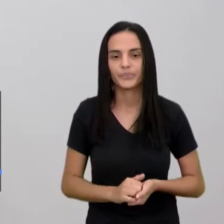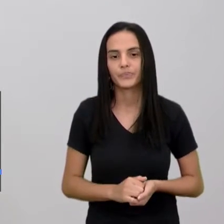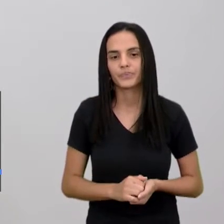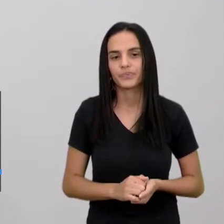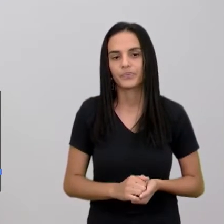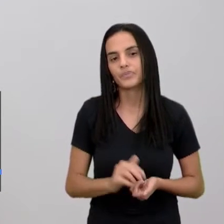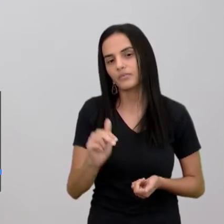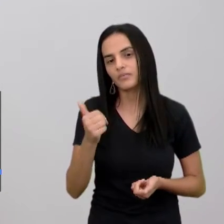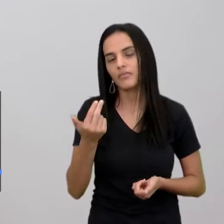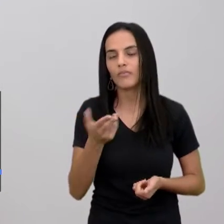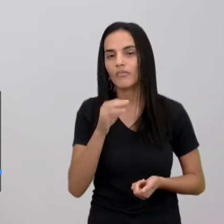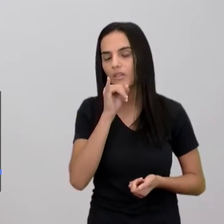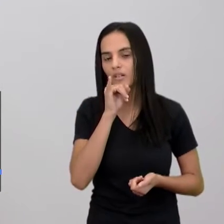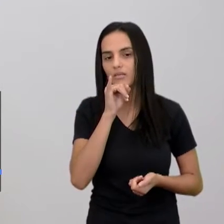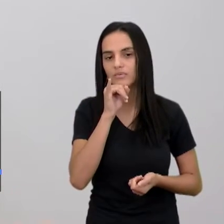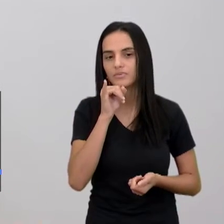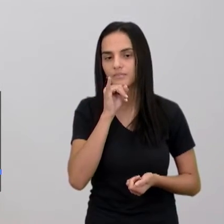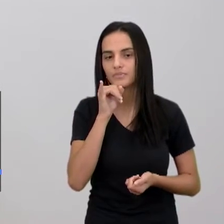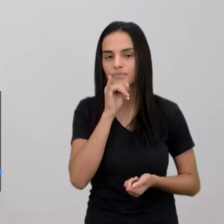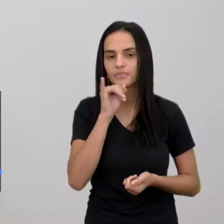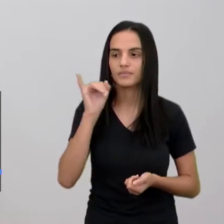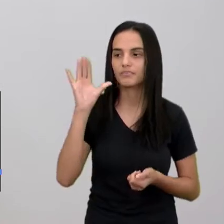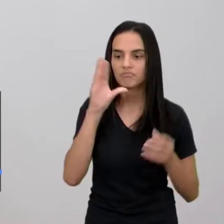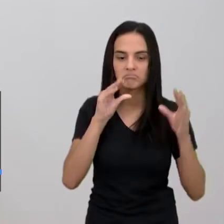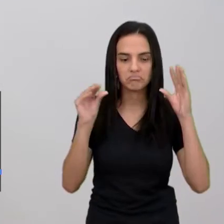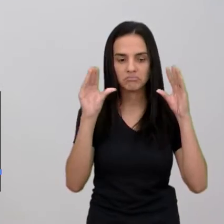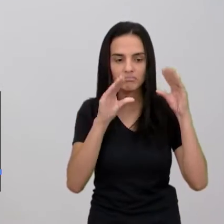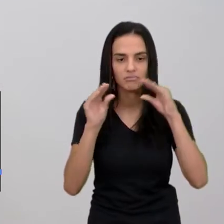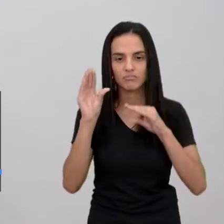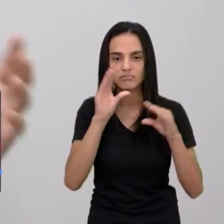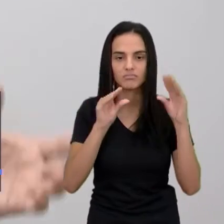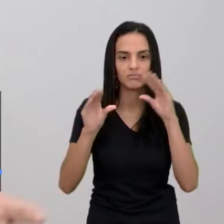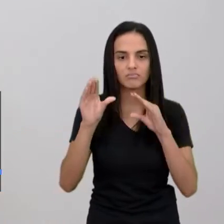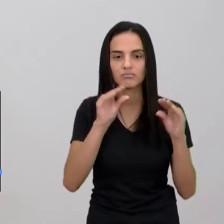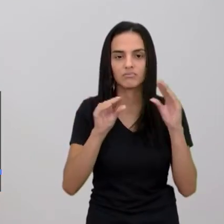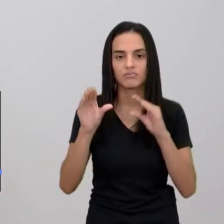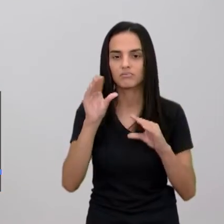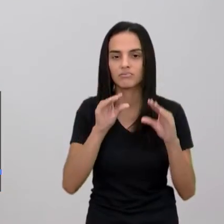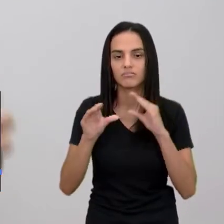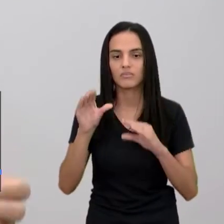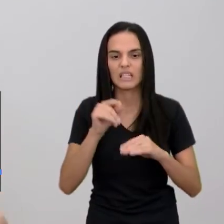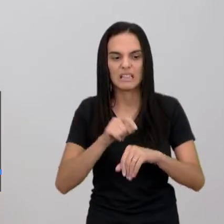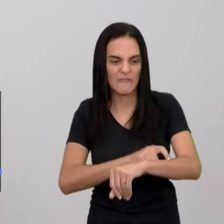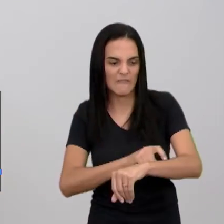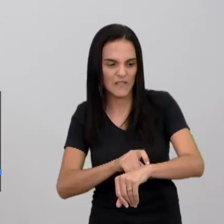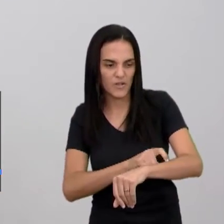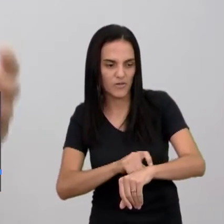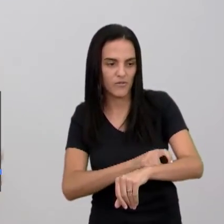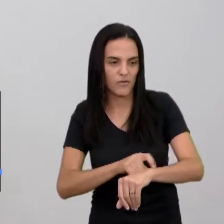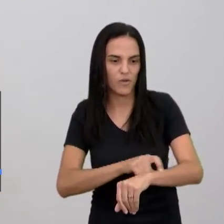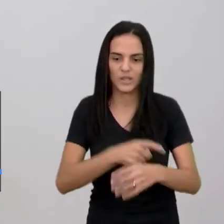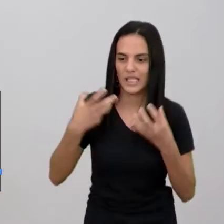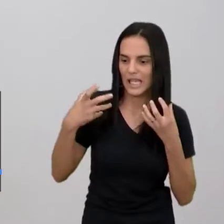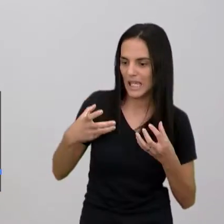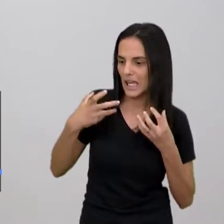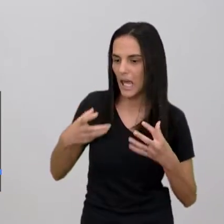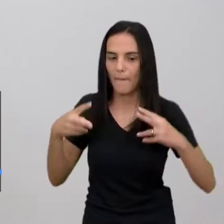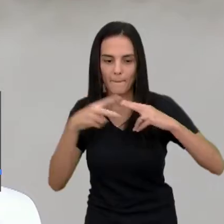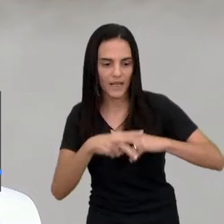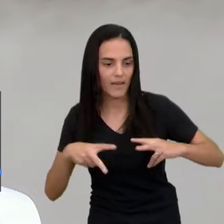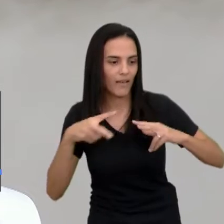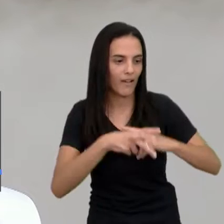no caso dos espanhóis, muito esquentados, sangue quente, encrenqueiros.